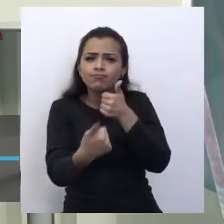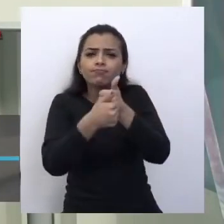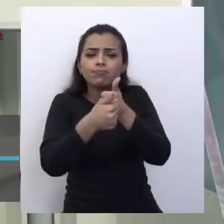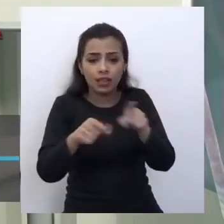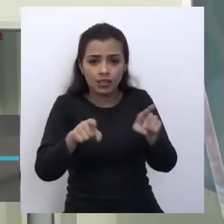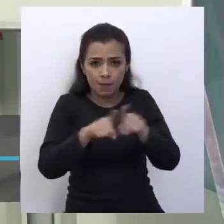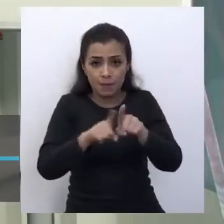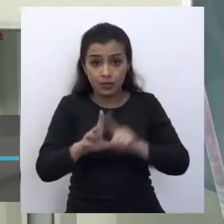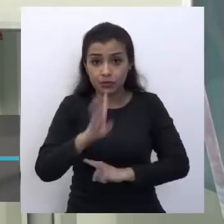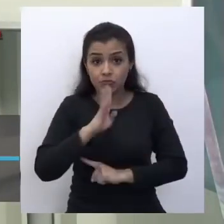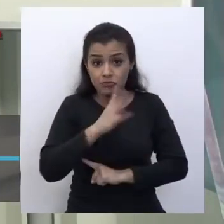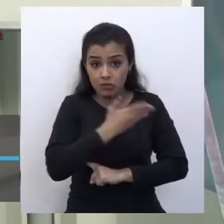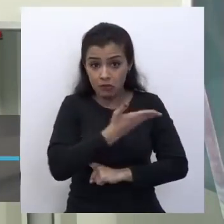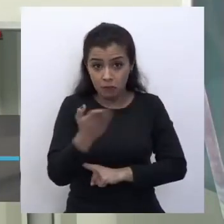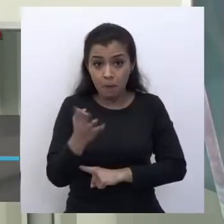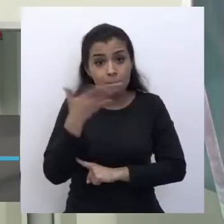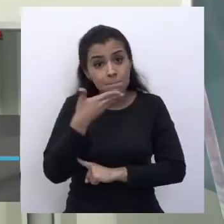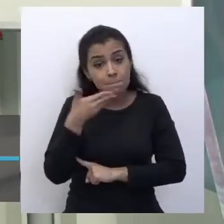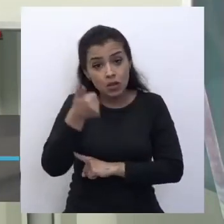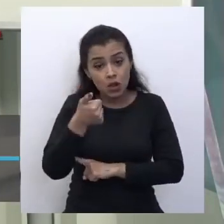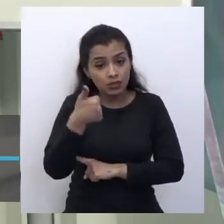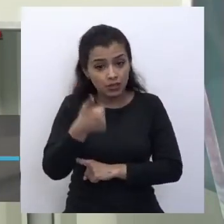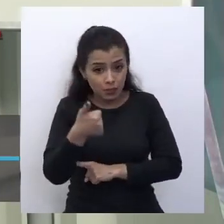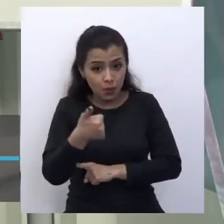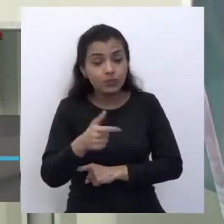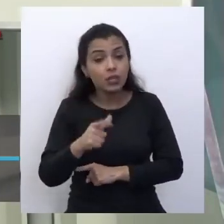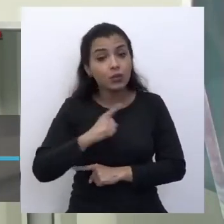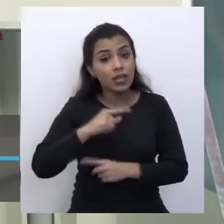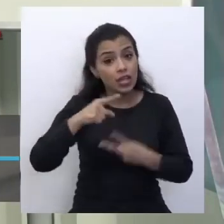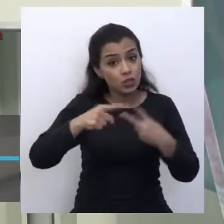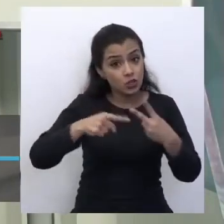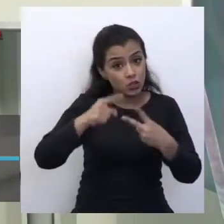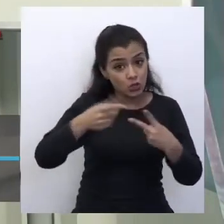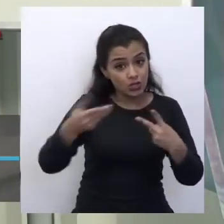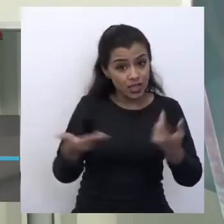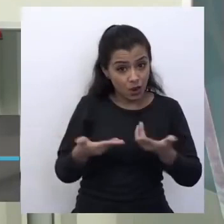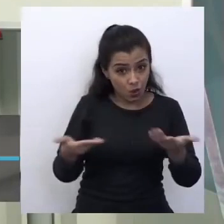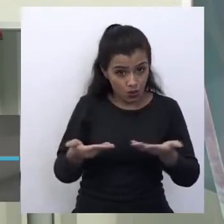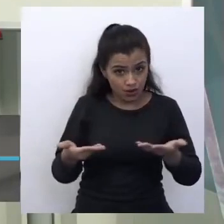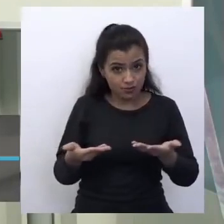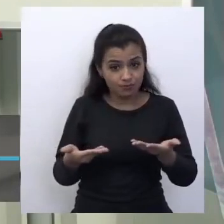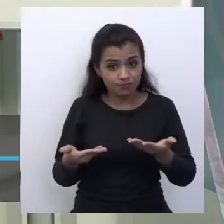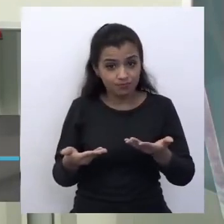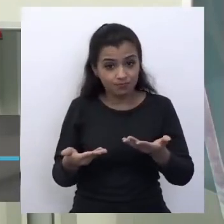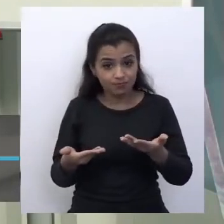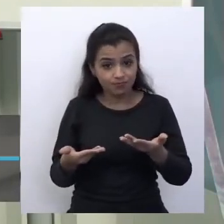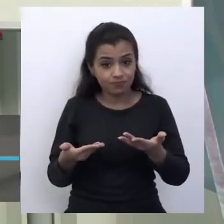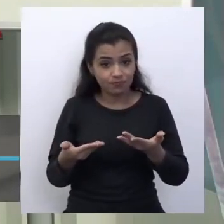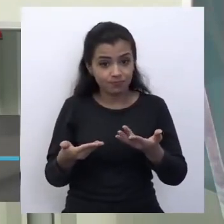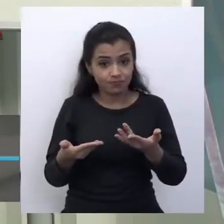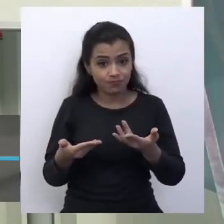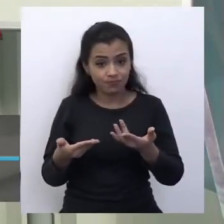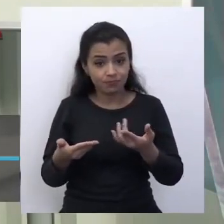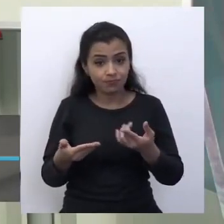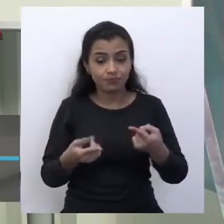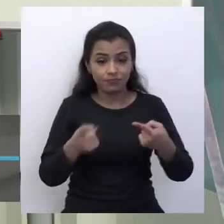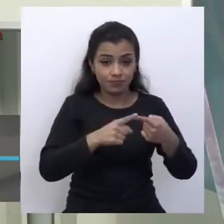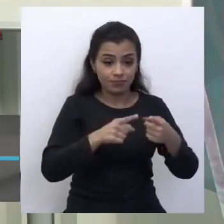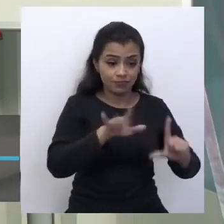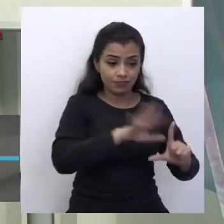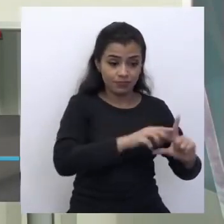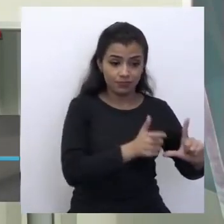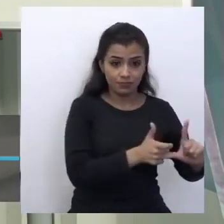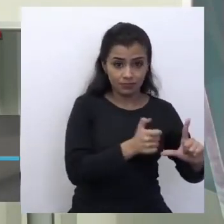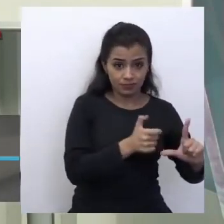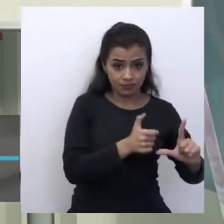conhecer melhor, tá? É uma ferramenta importante. Então, nós temos 2 ferramentas para a gente se conhecer agora, que é essa do QR Code e é